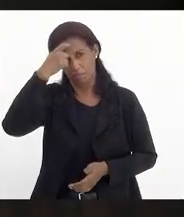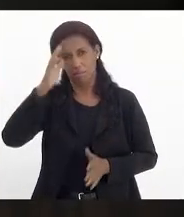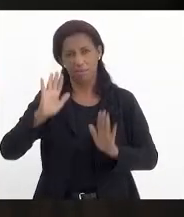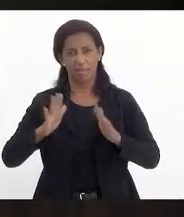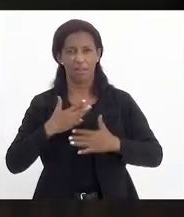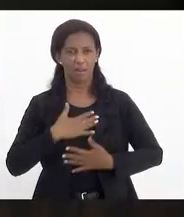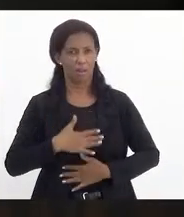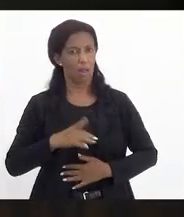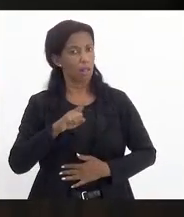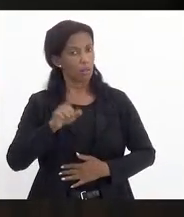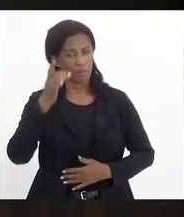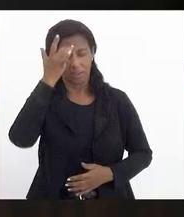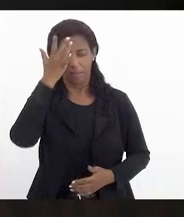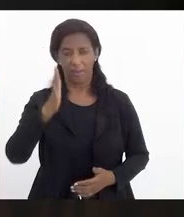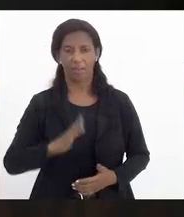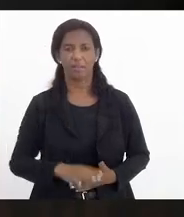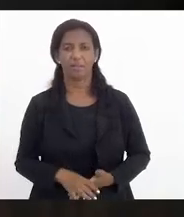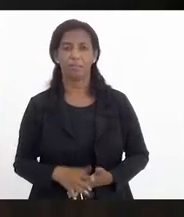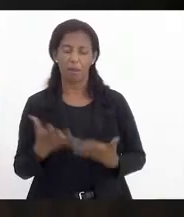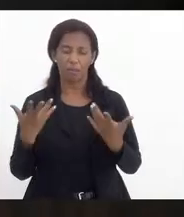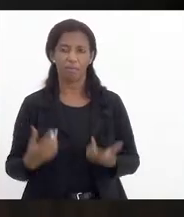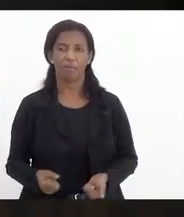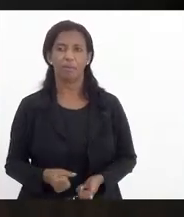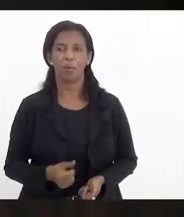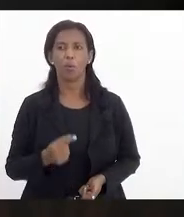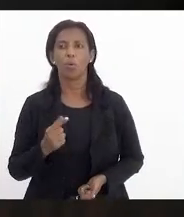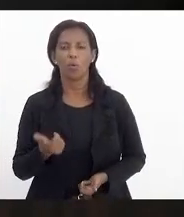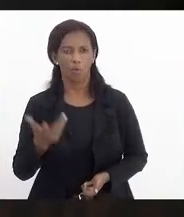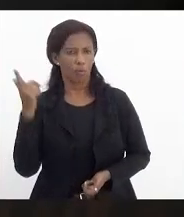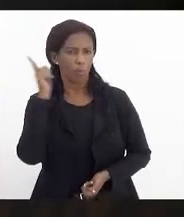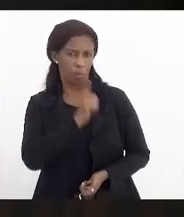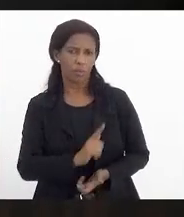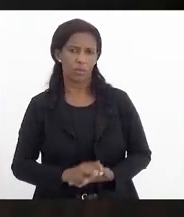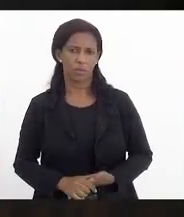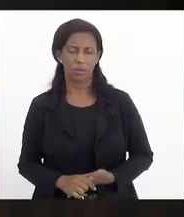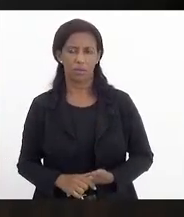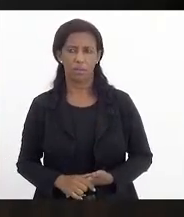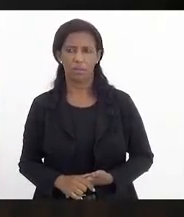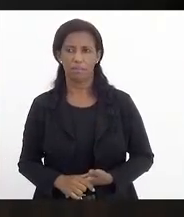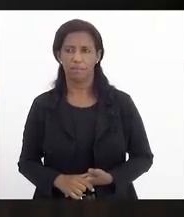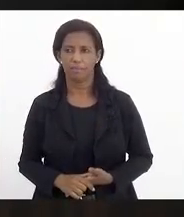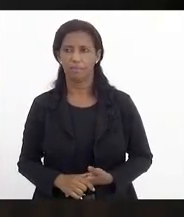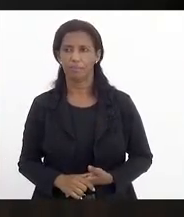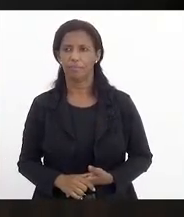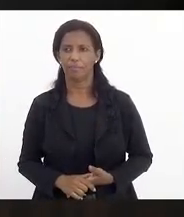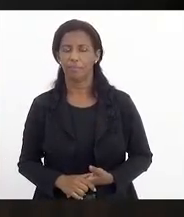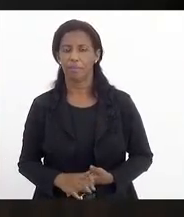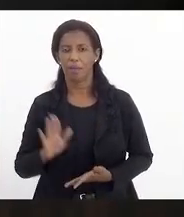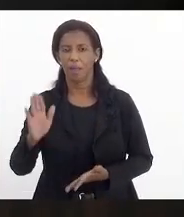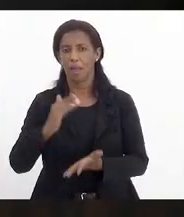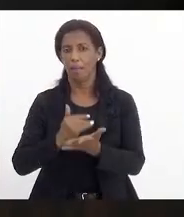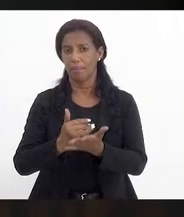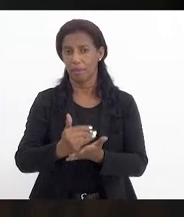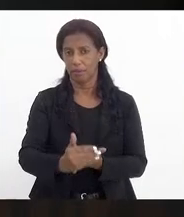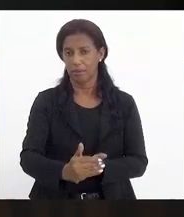Não será fácil, mas vamos. Eu não tenho dúvida que vamos conseguir. Porque qual foi a sugestão, presidente? Porque, a